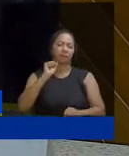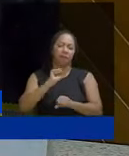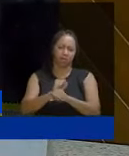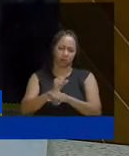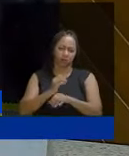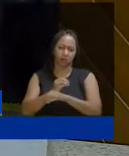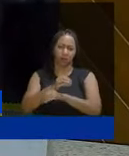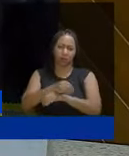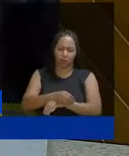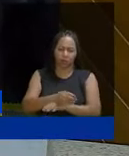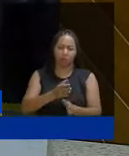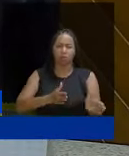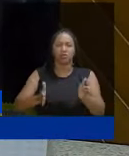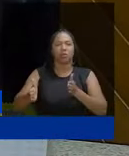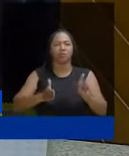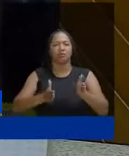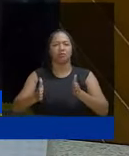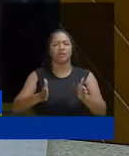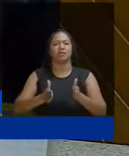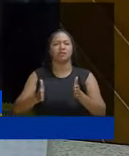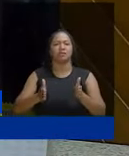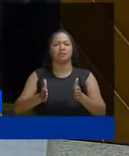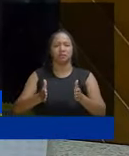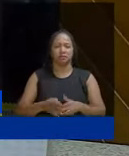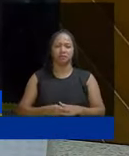obra durante todo o seu período de